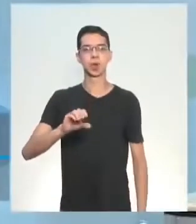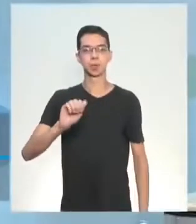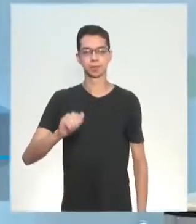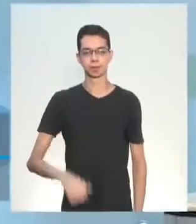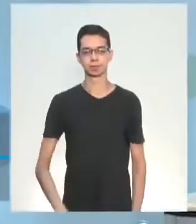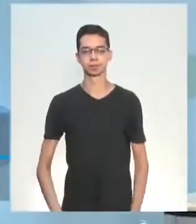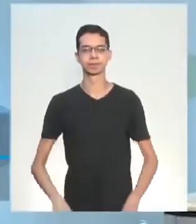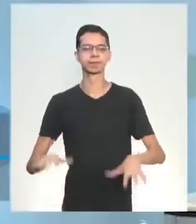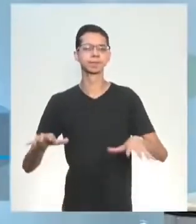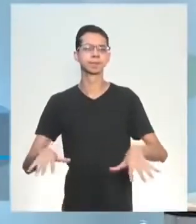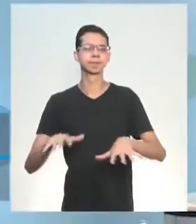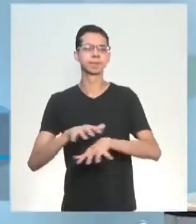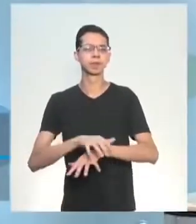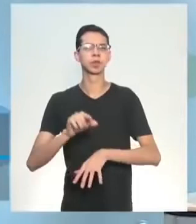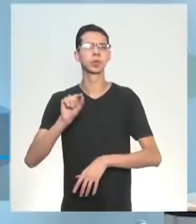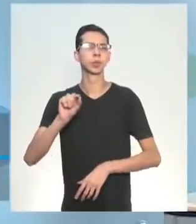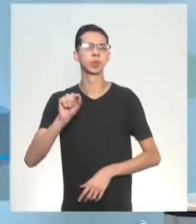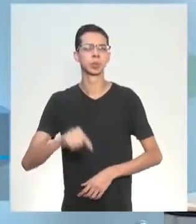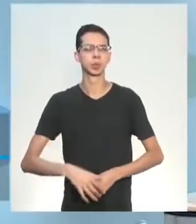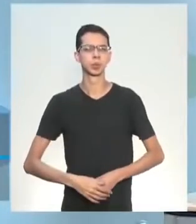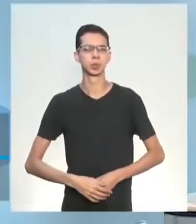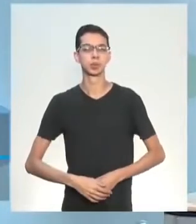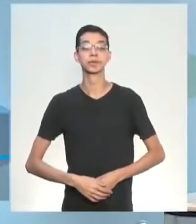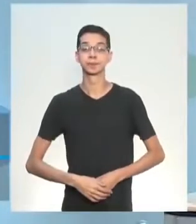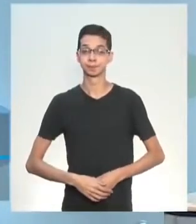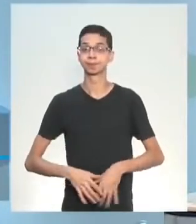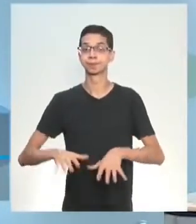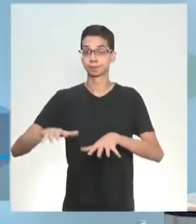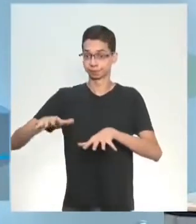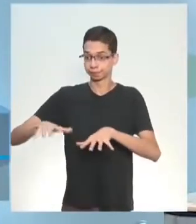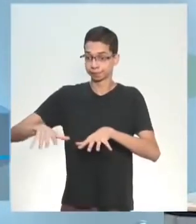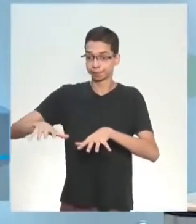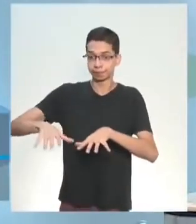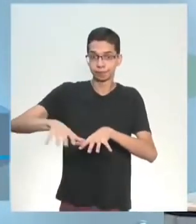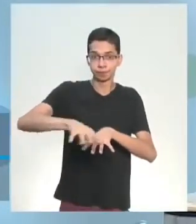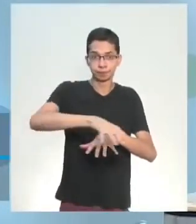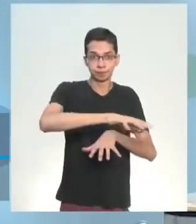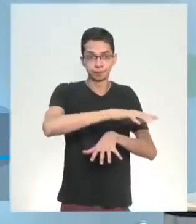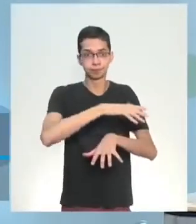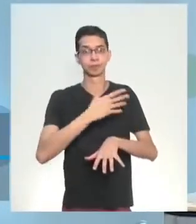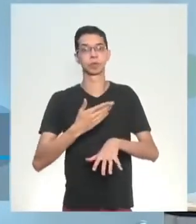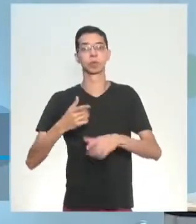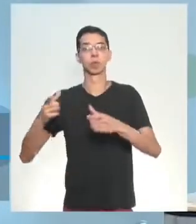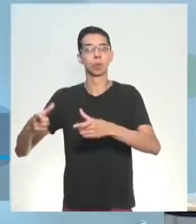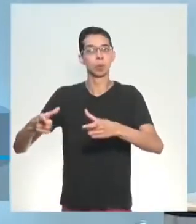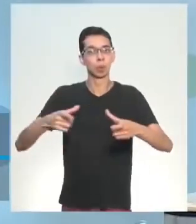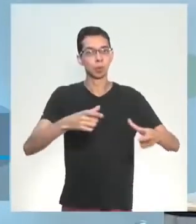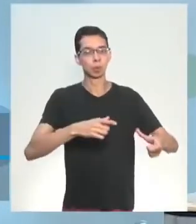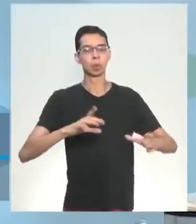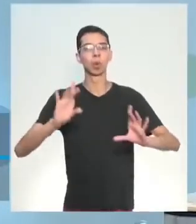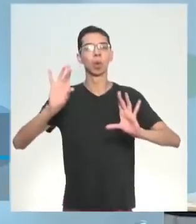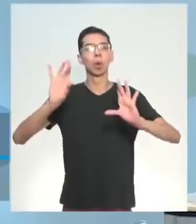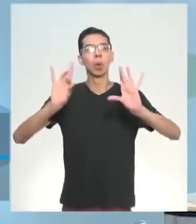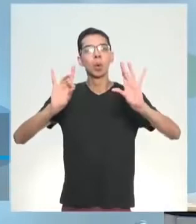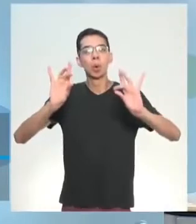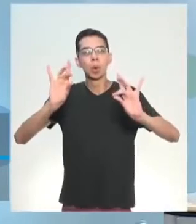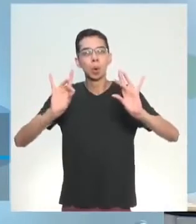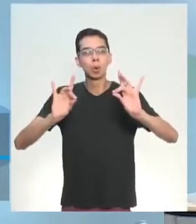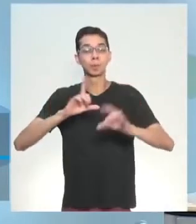regiões que sofrem influência, tá bom? De umidade, de incidência de raio